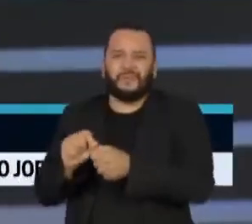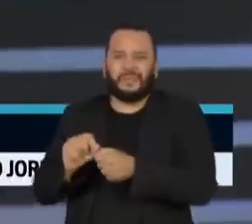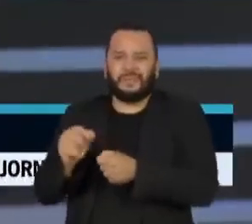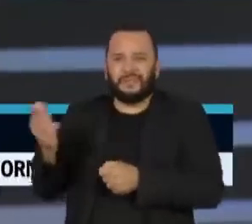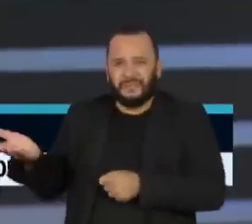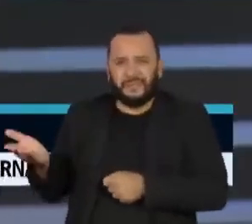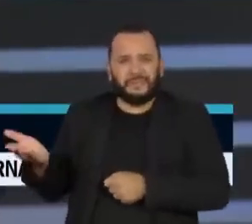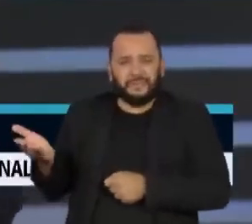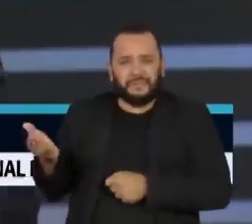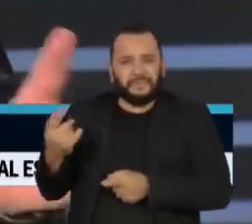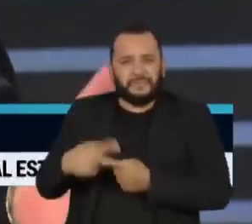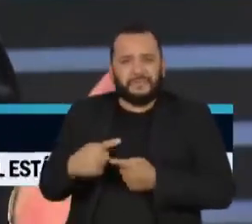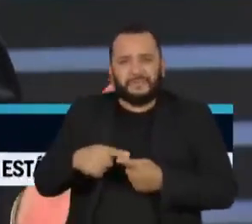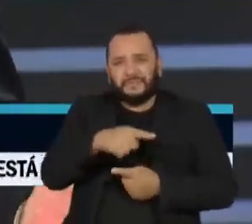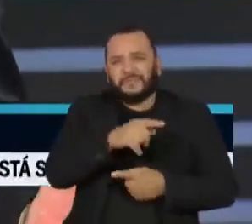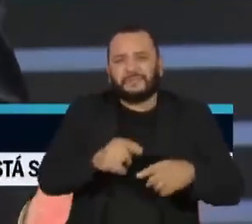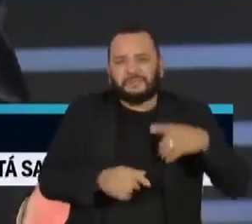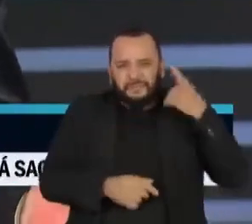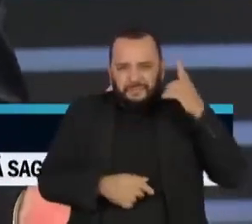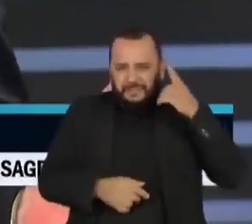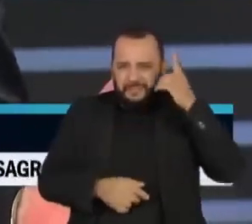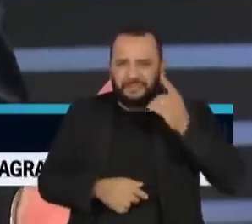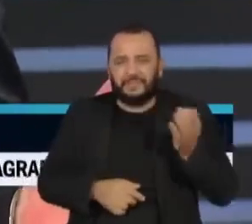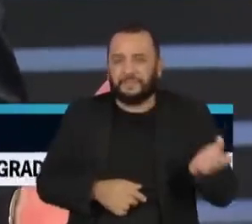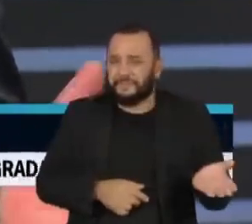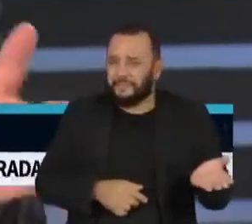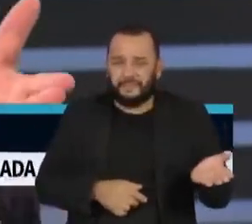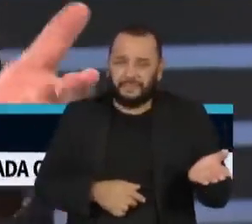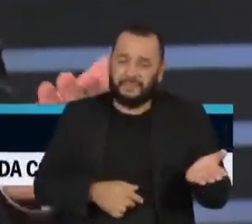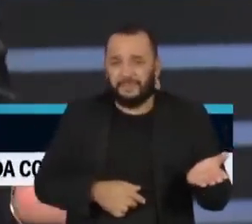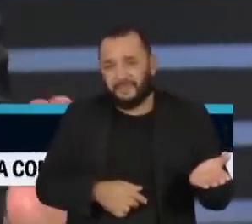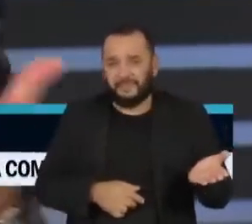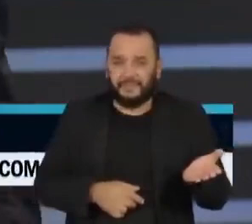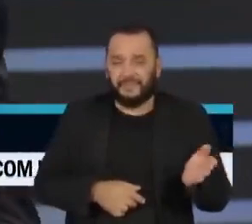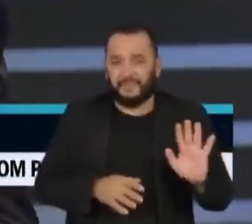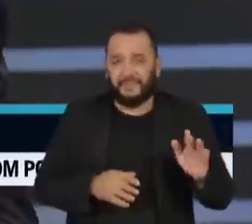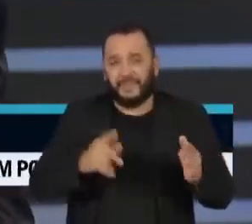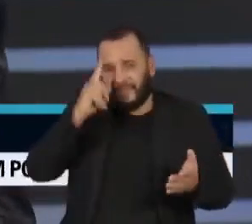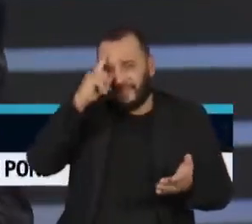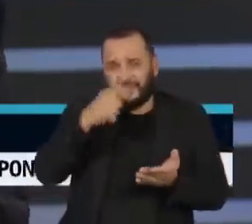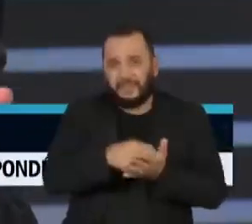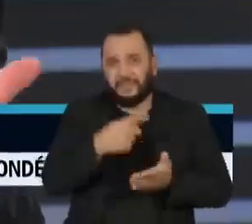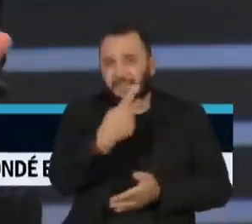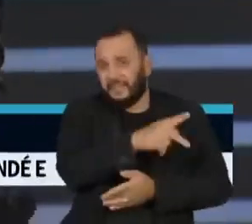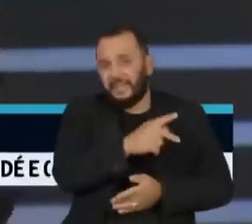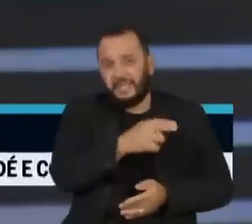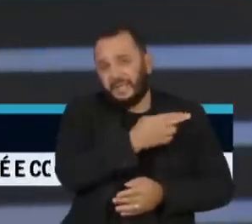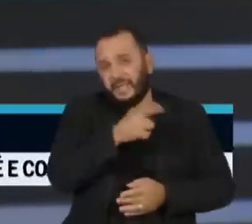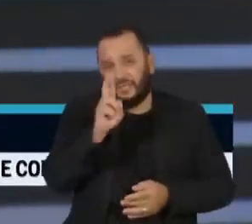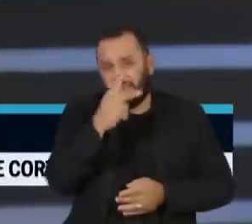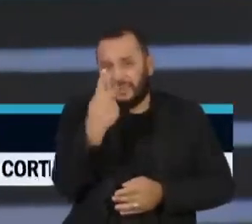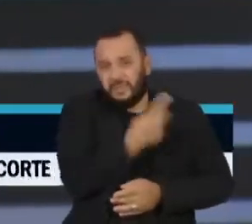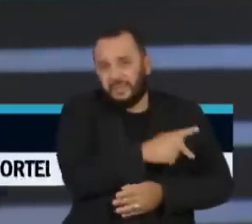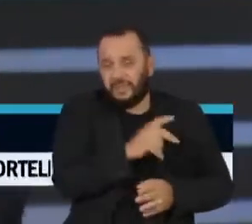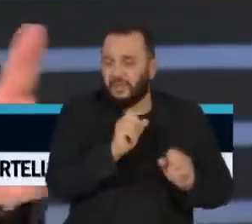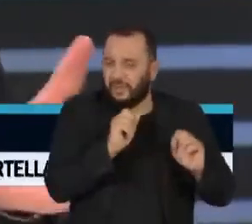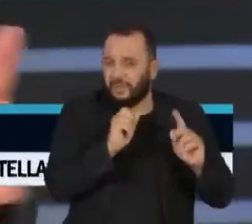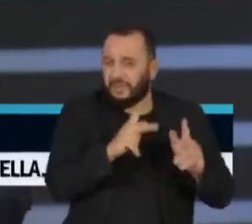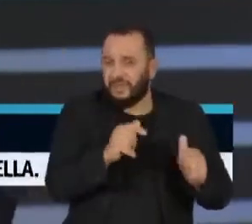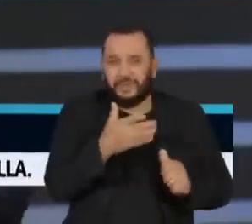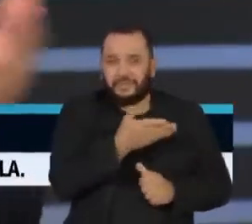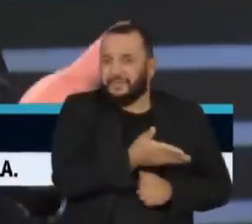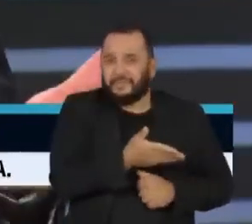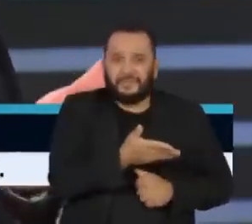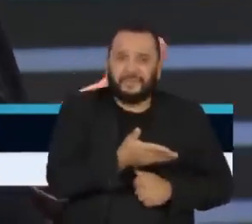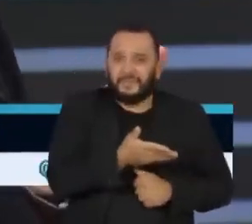a intenção do próprio deputado, que eu não digo que seja incorreta no sentido da crença dele, mas que acaba